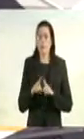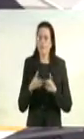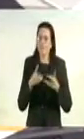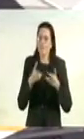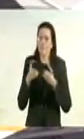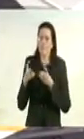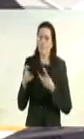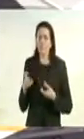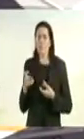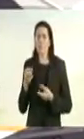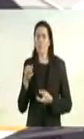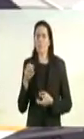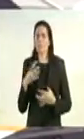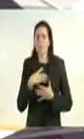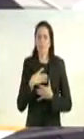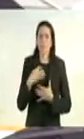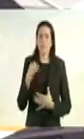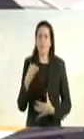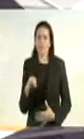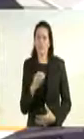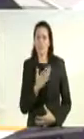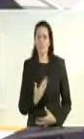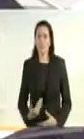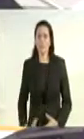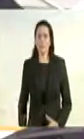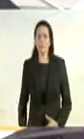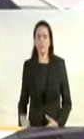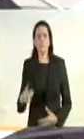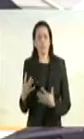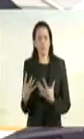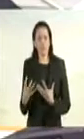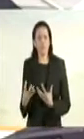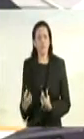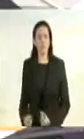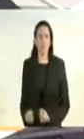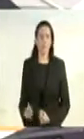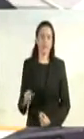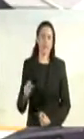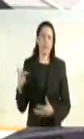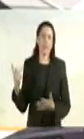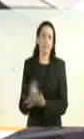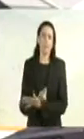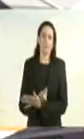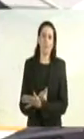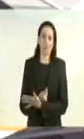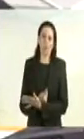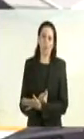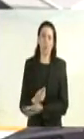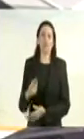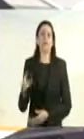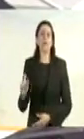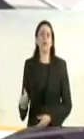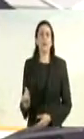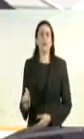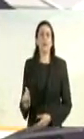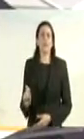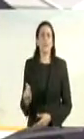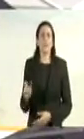Então, se o governo admitir e decidir, por bem, renomear os membros do